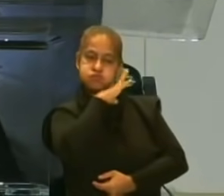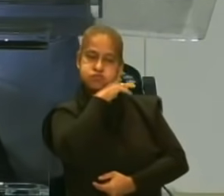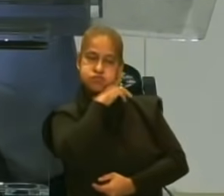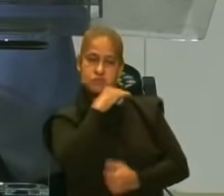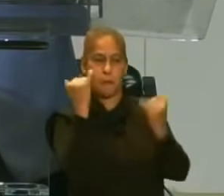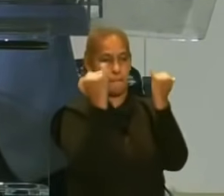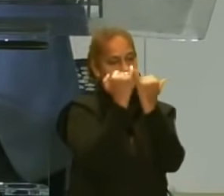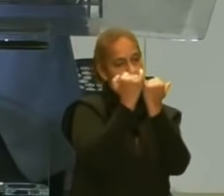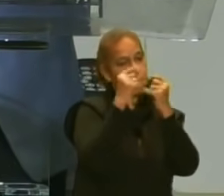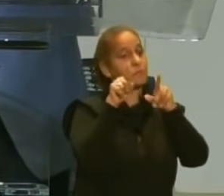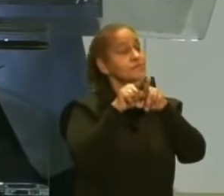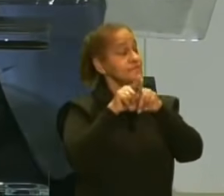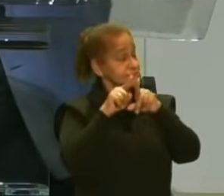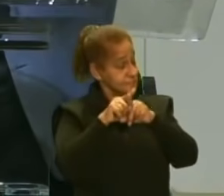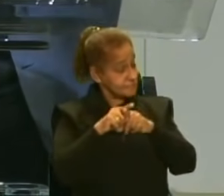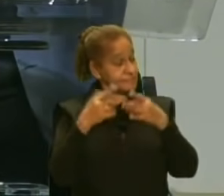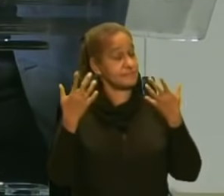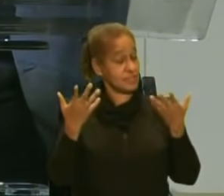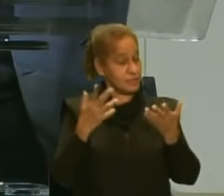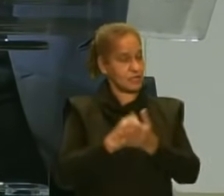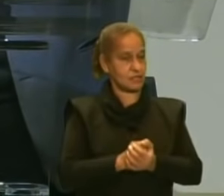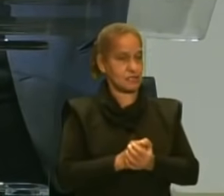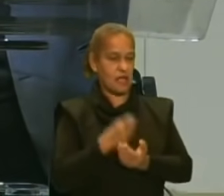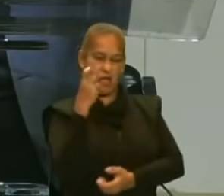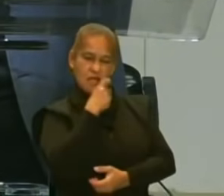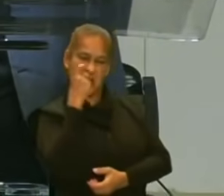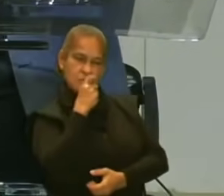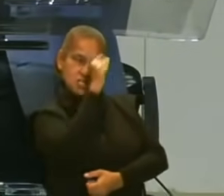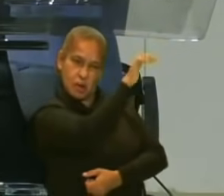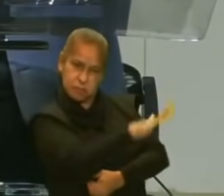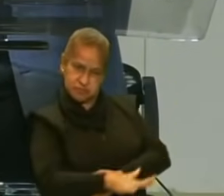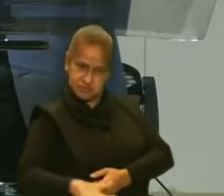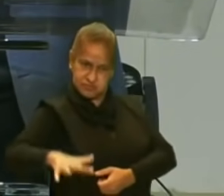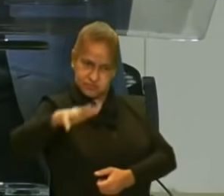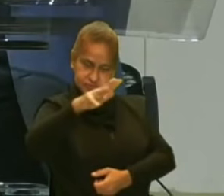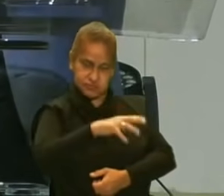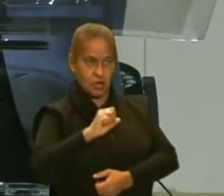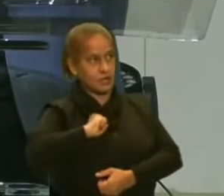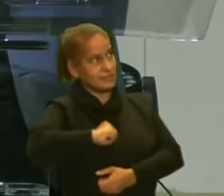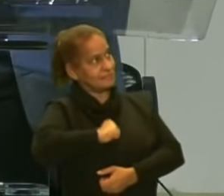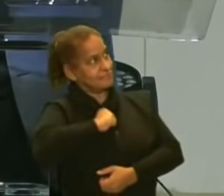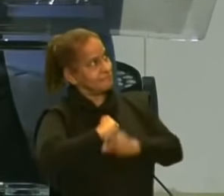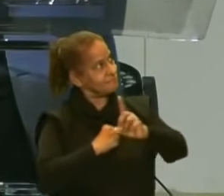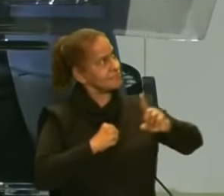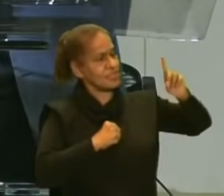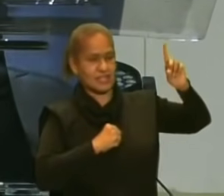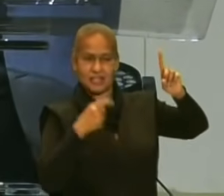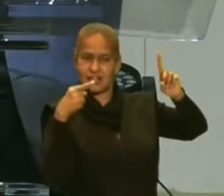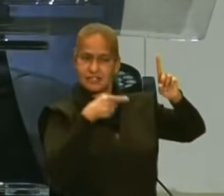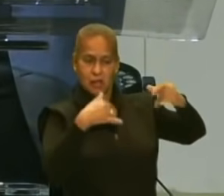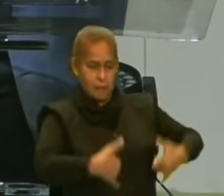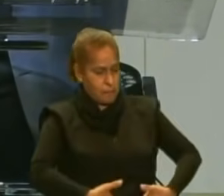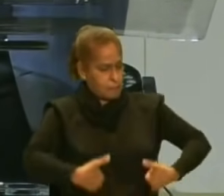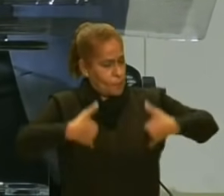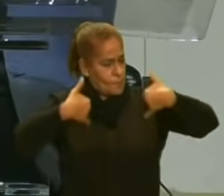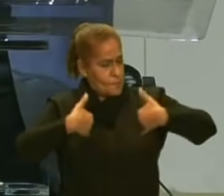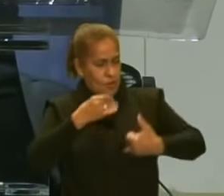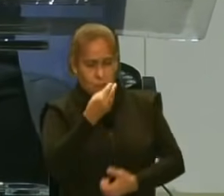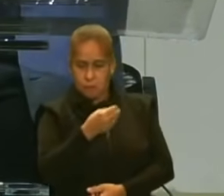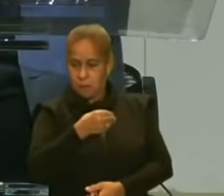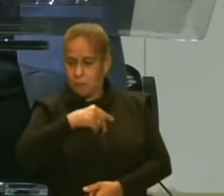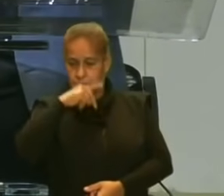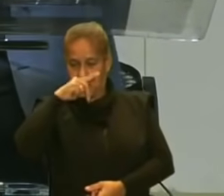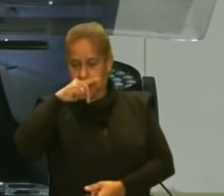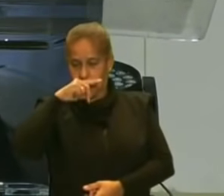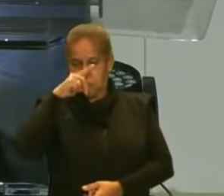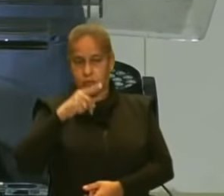fofocas. Espalham calúnias, odeiam a Deus, são insolentes, orgulhosos, arrogantes,